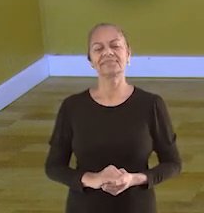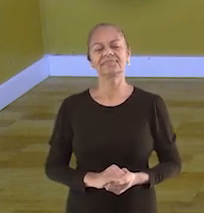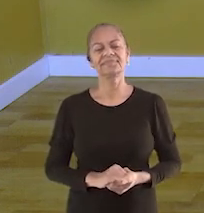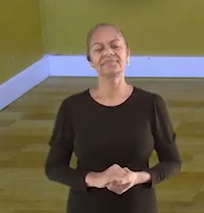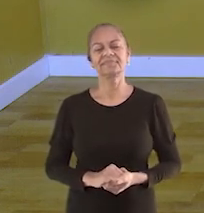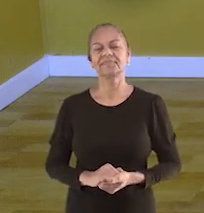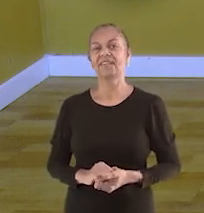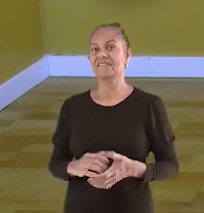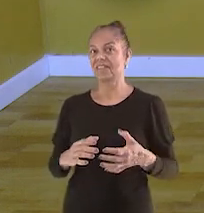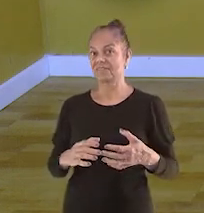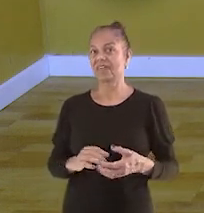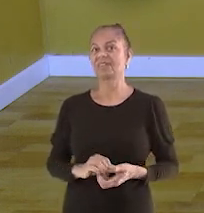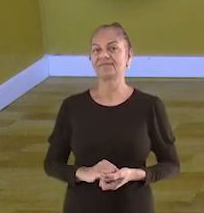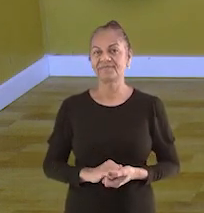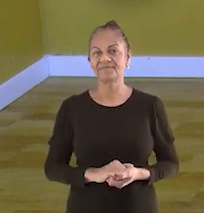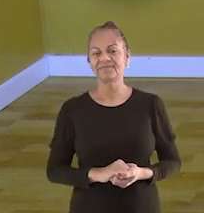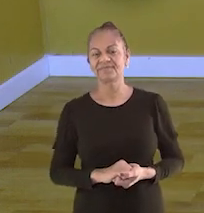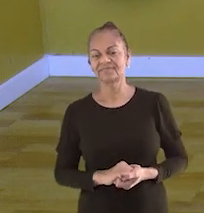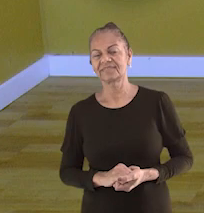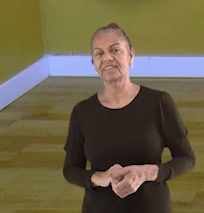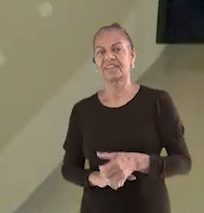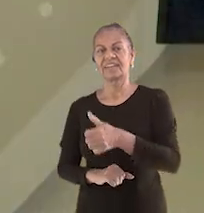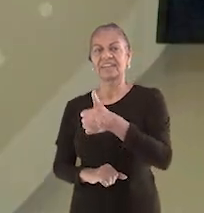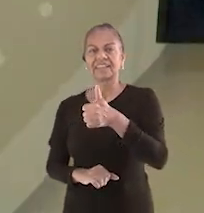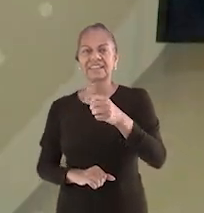Vamos lá, hein? 10 segundos.